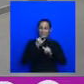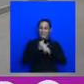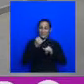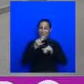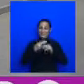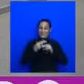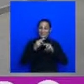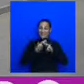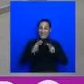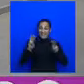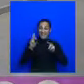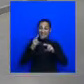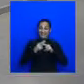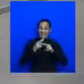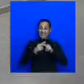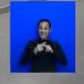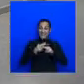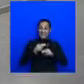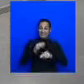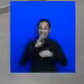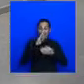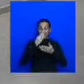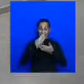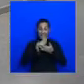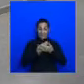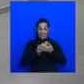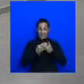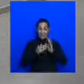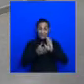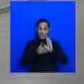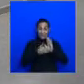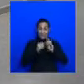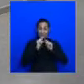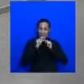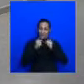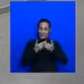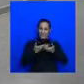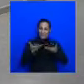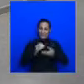loterias.caixa.gov.br. Acredite, aposte e boa sorte!